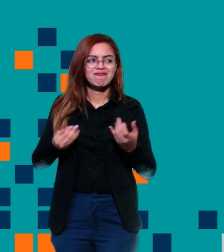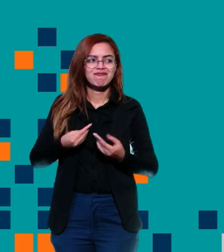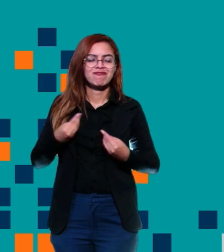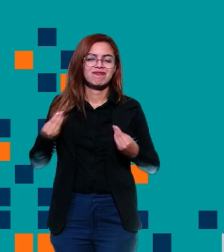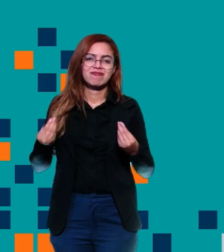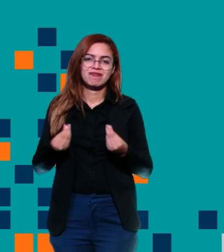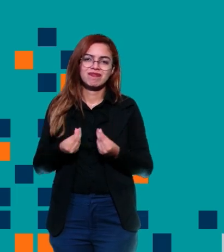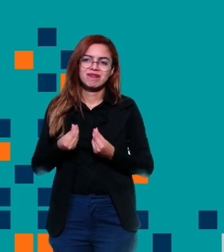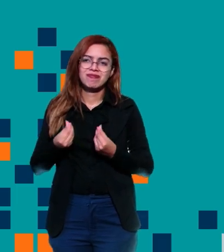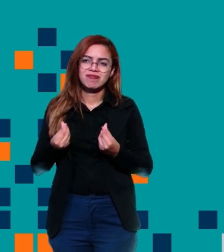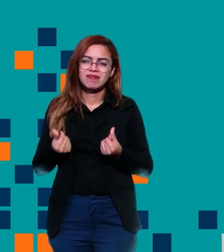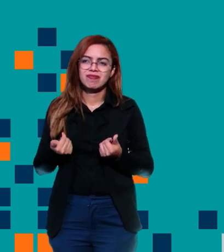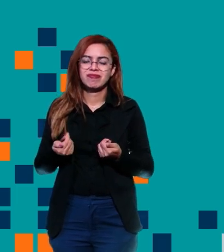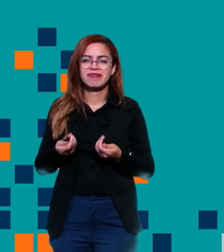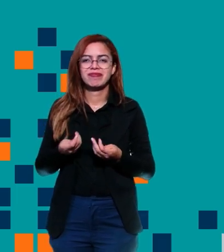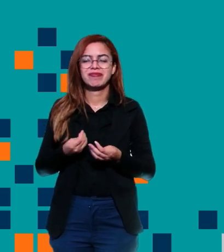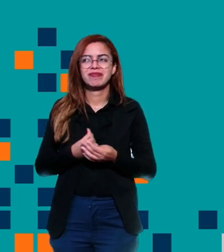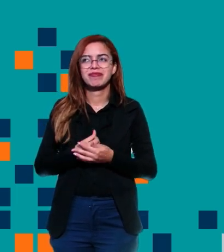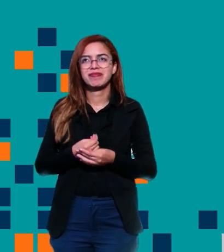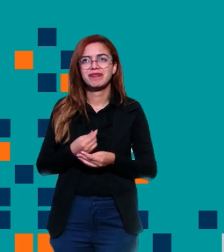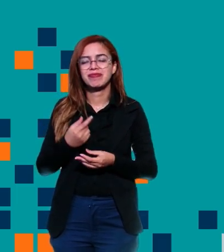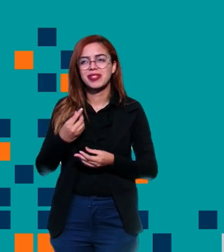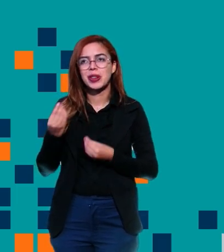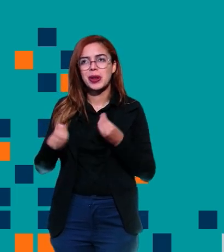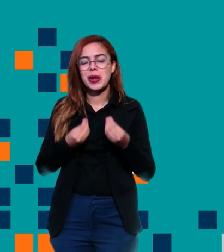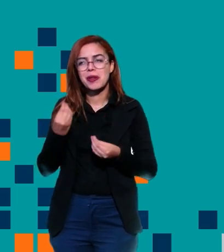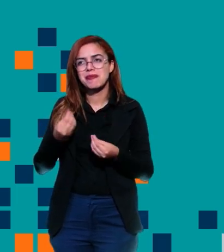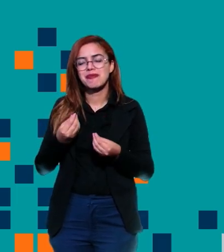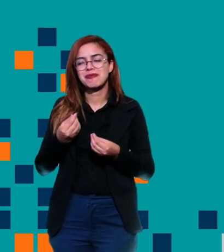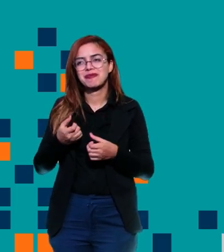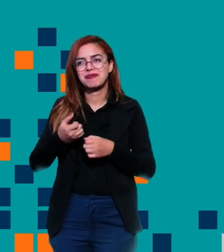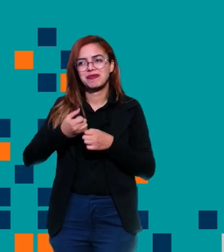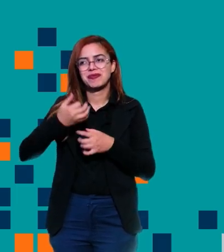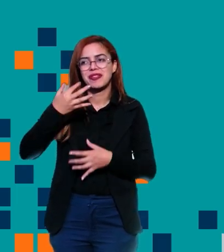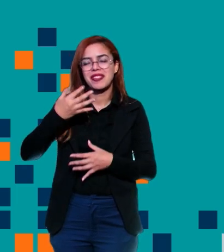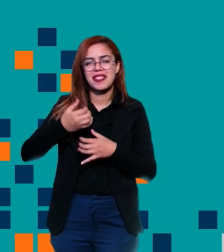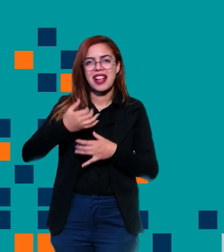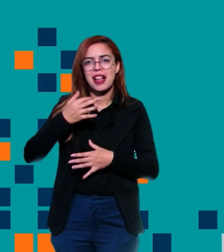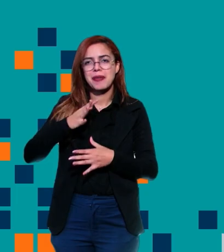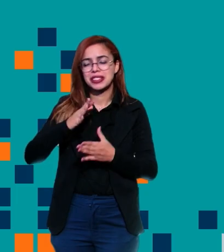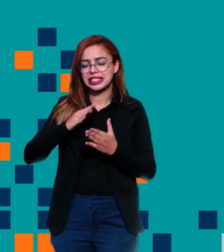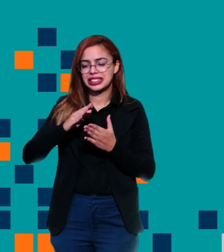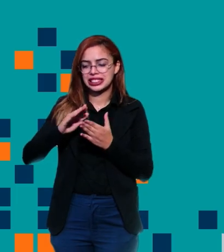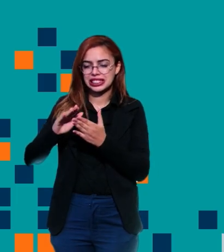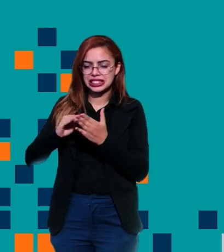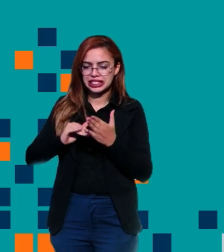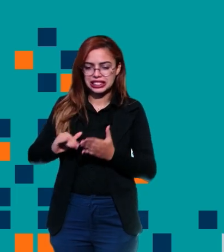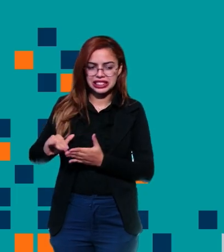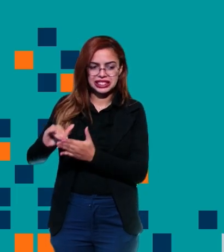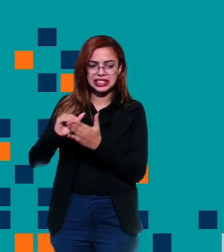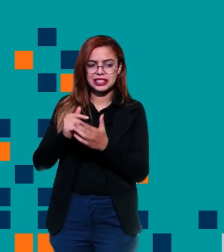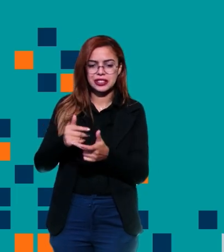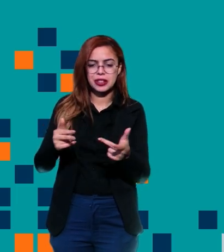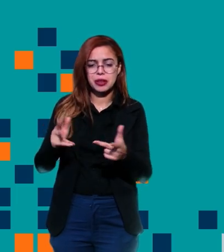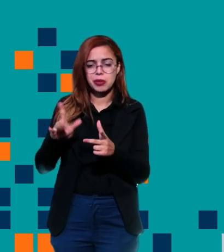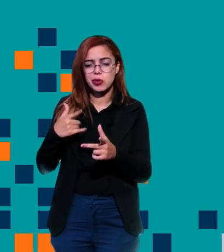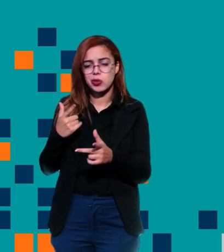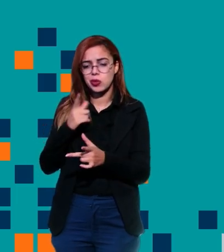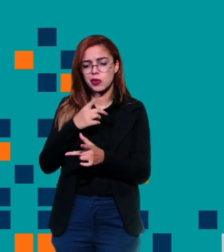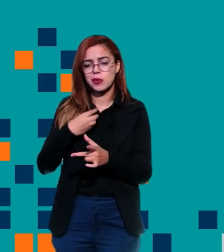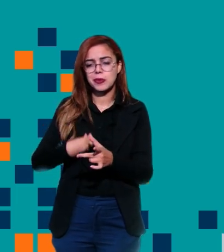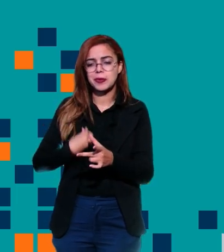devia estar minha analista aqui para falar um pouco também, mas me livrar um pouco disso para conseguir fazer a minha vida,